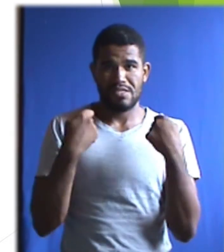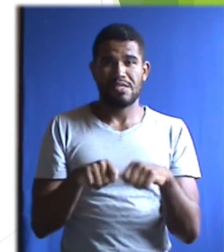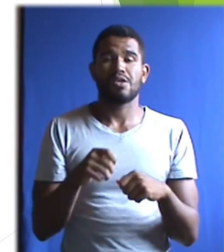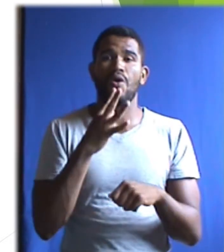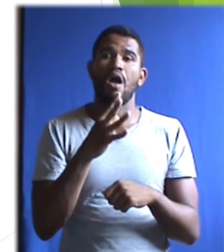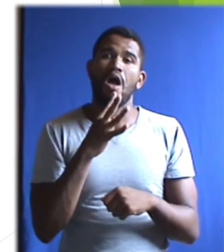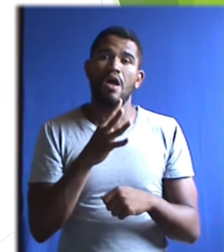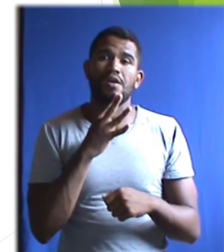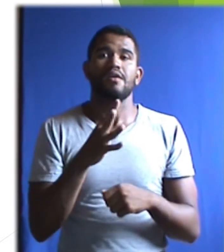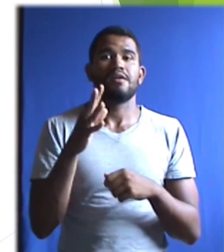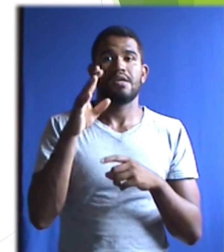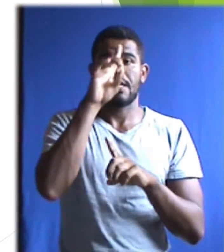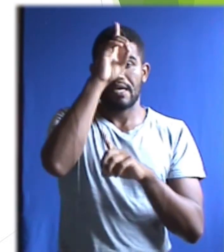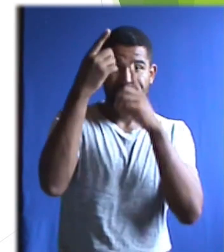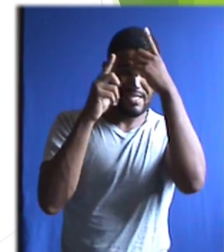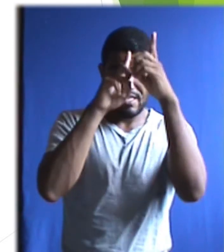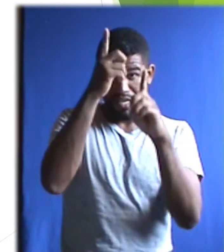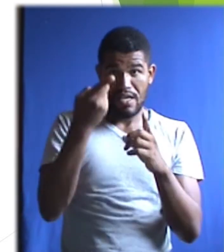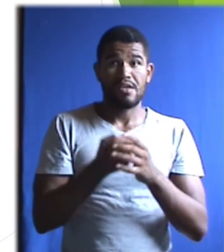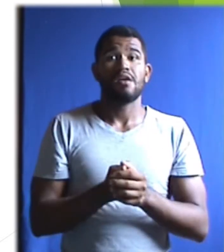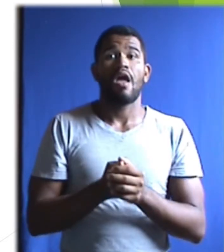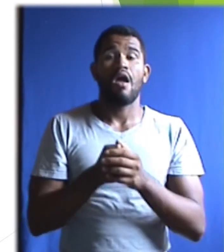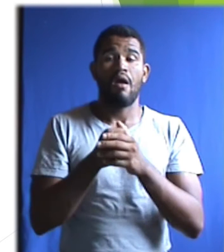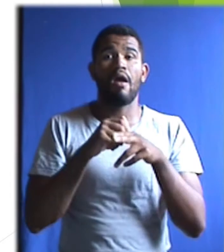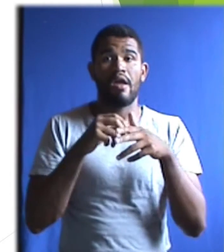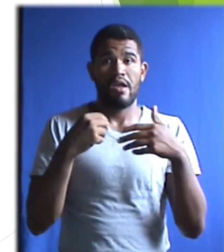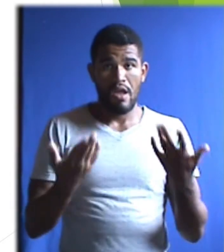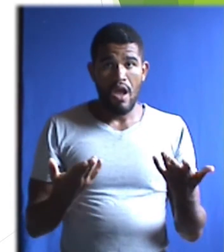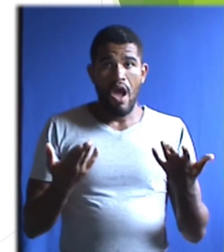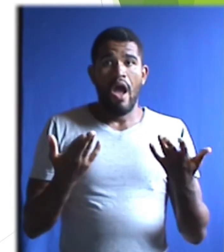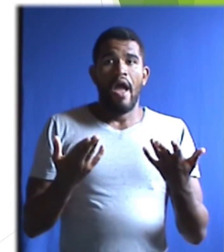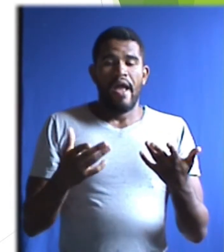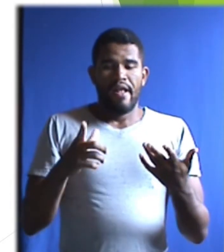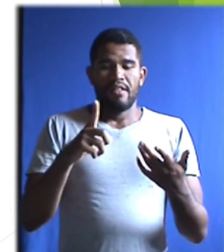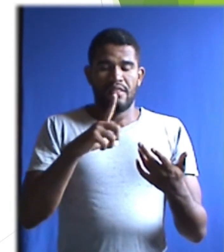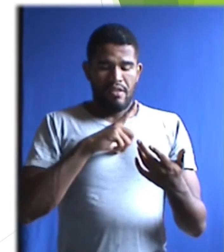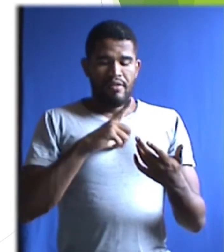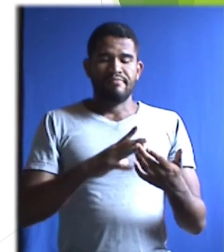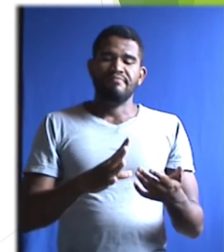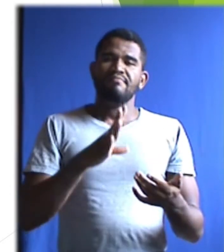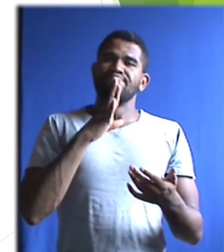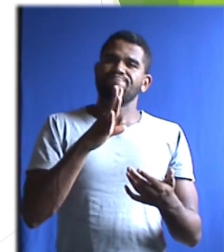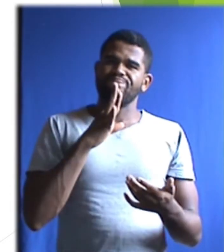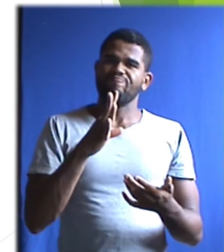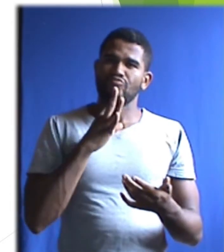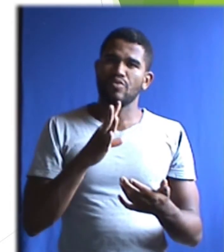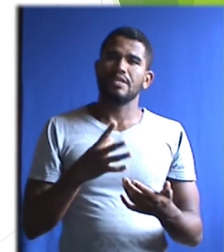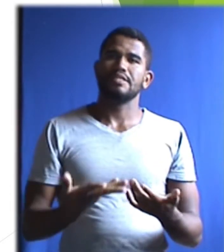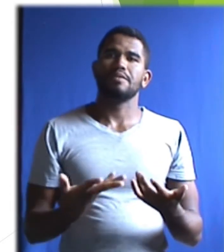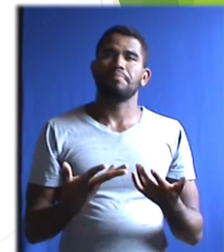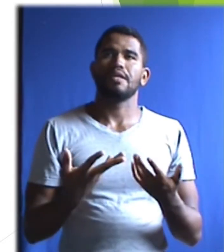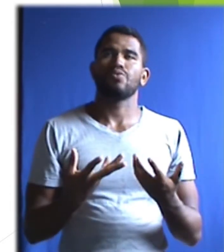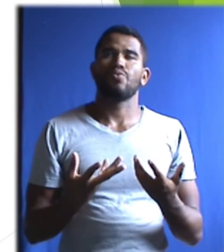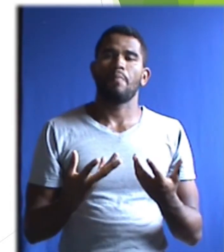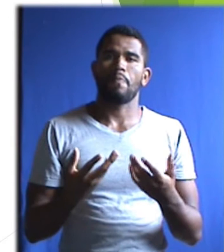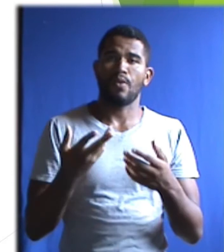precisa compreender essas regras e, a partir disso, ser técnico o suficiente,